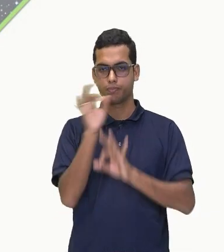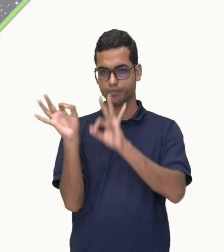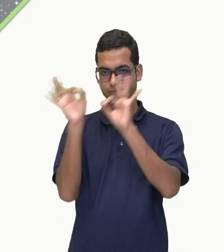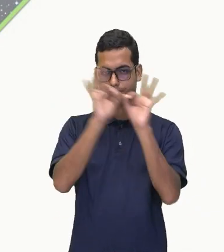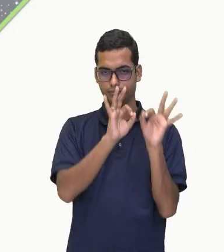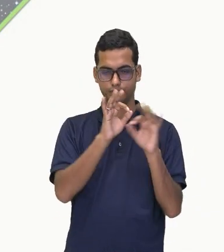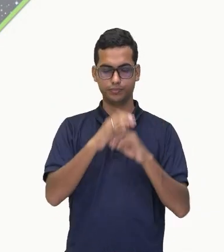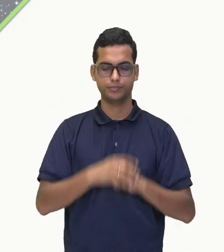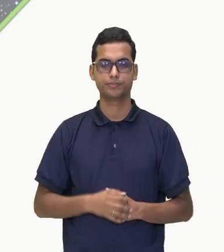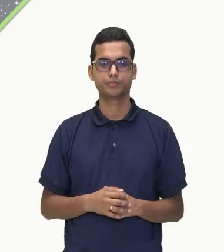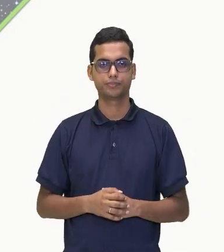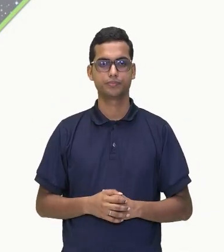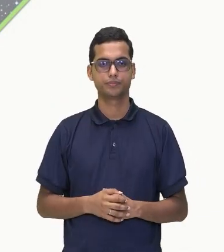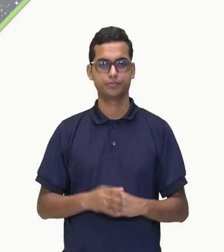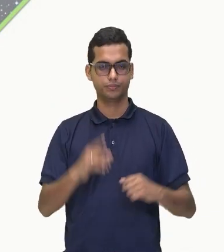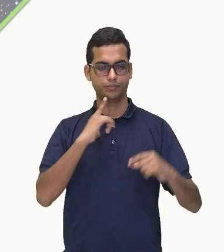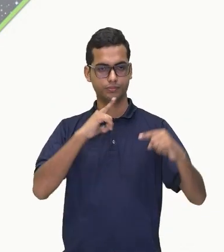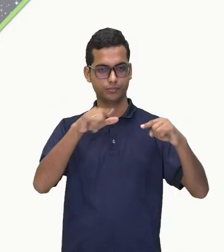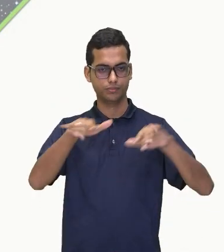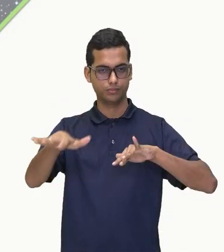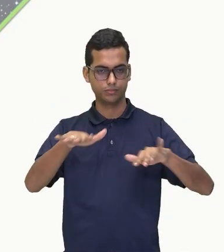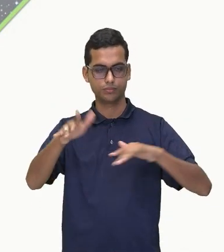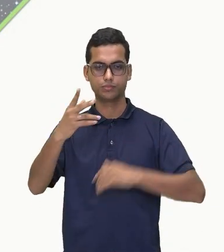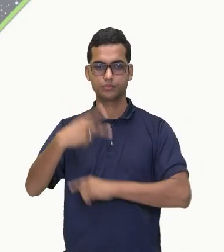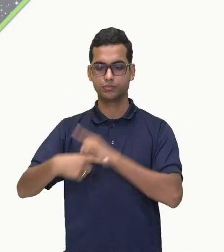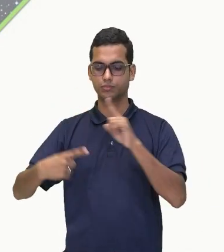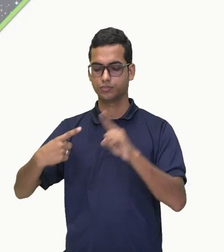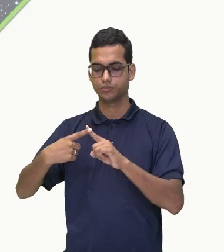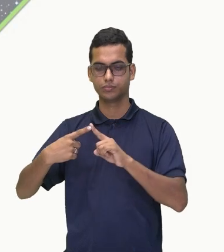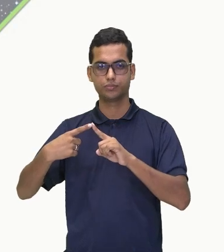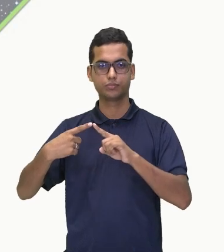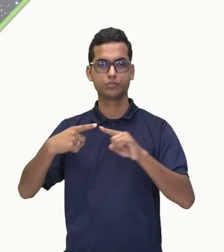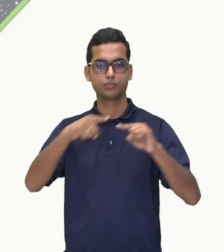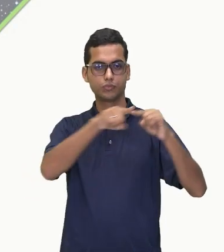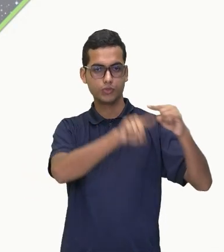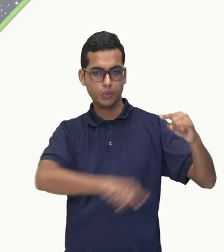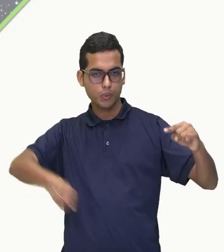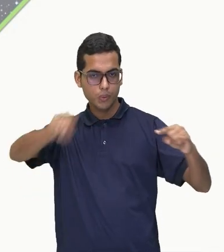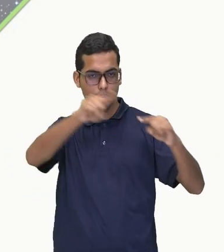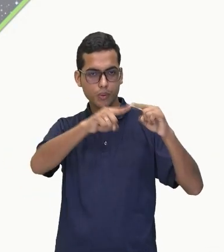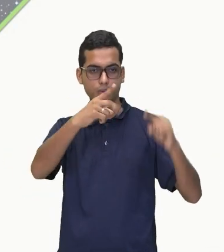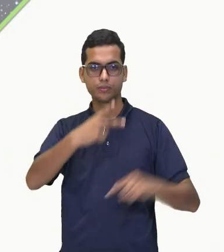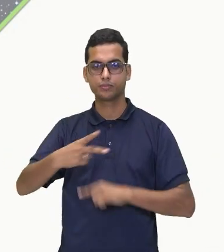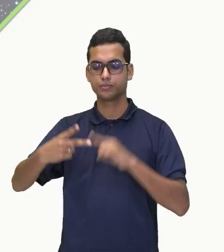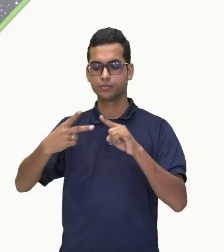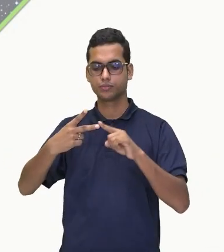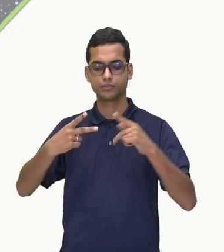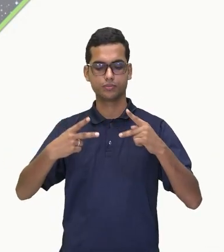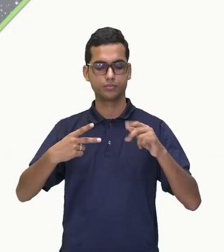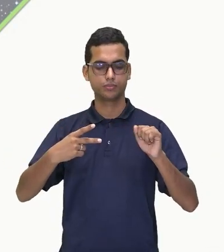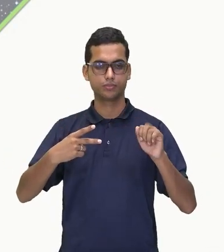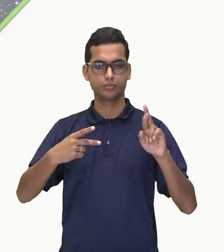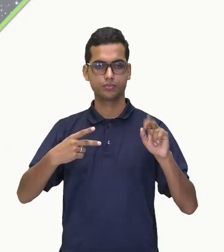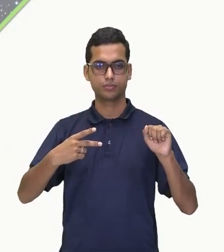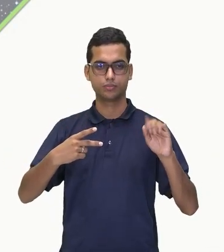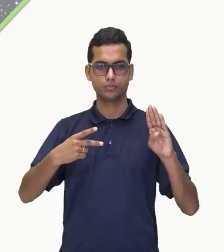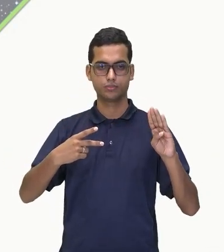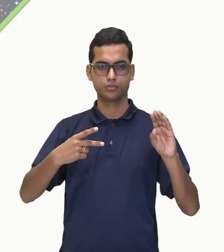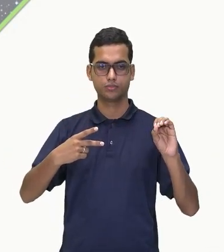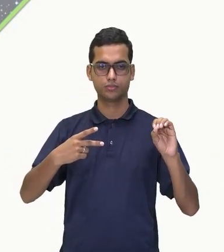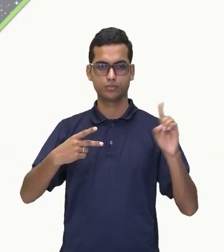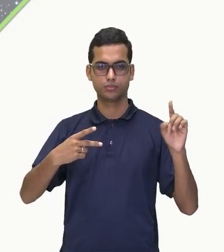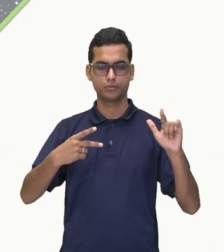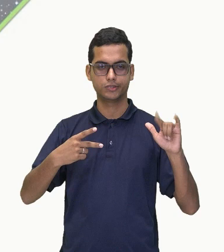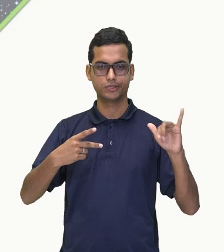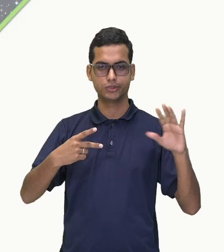aqui. Circular e o parabólico, que representa o quê? A trajetória é